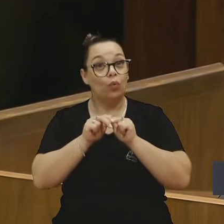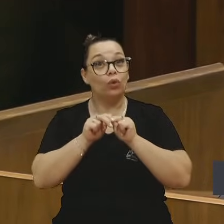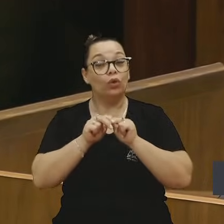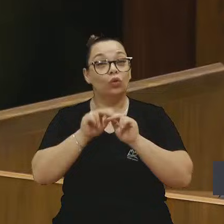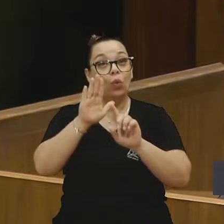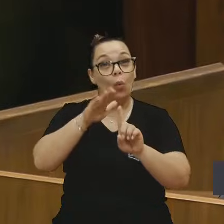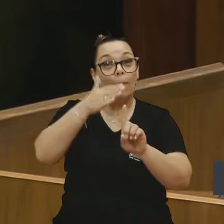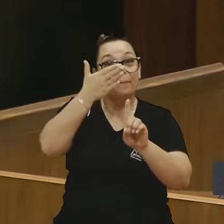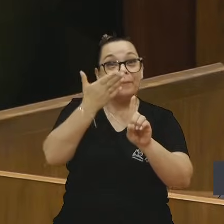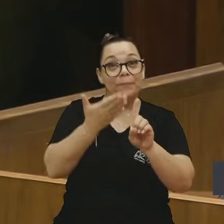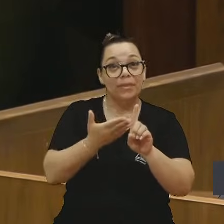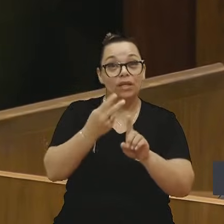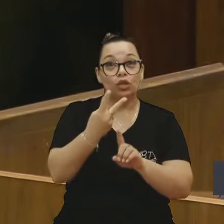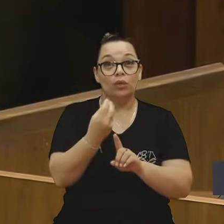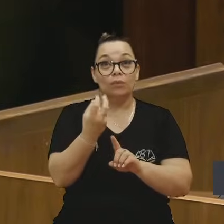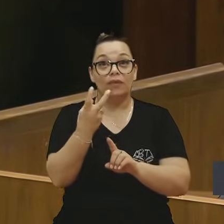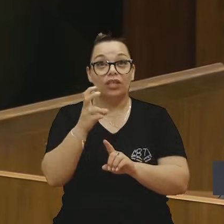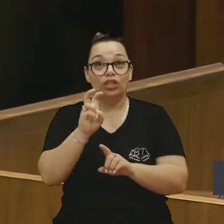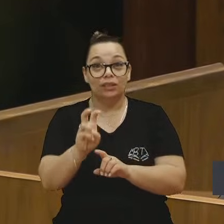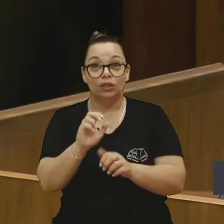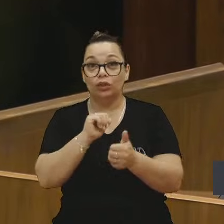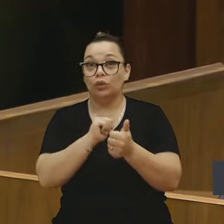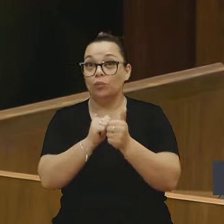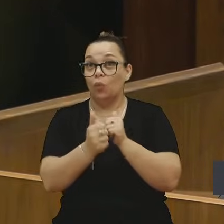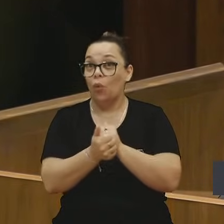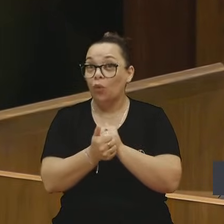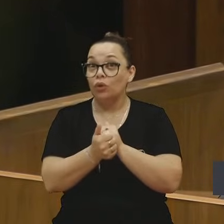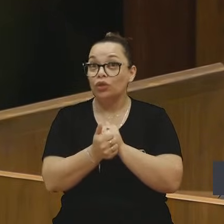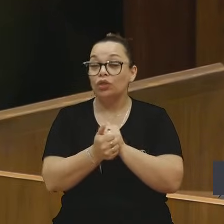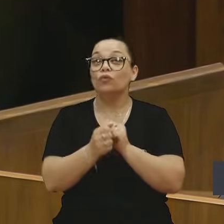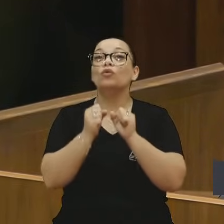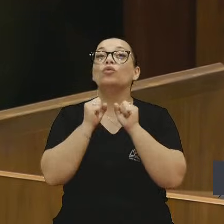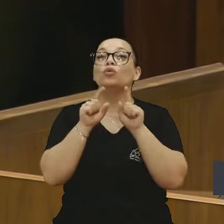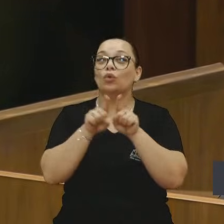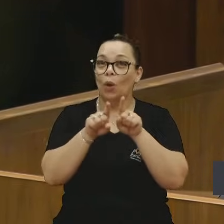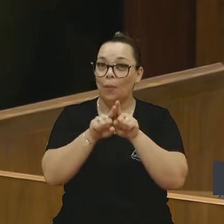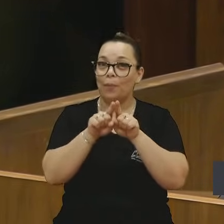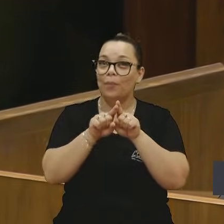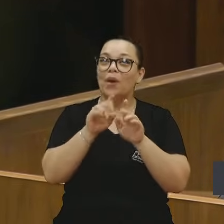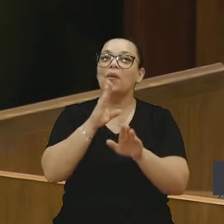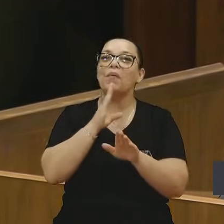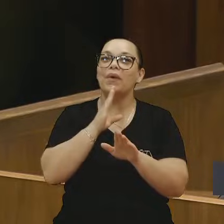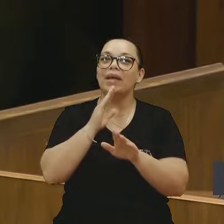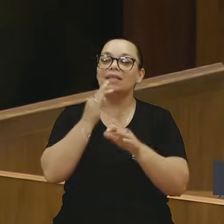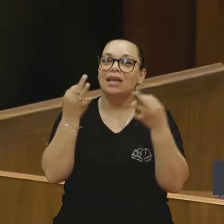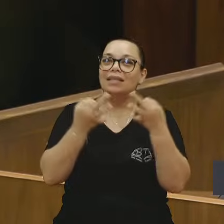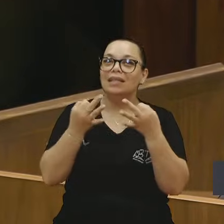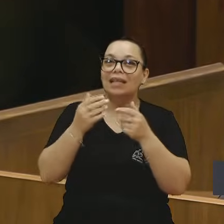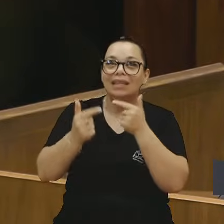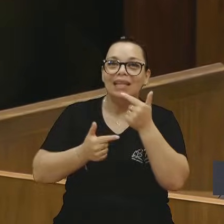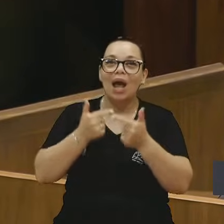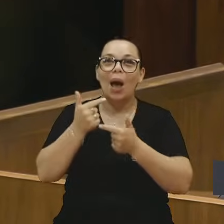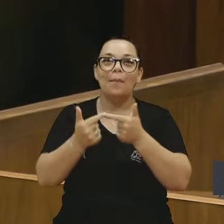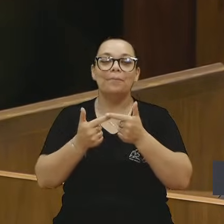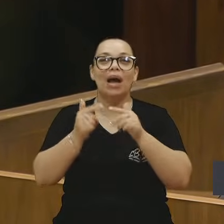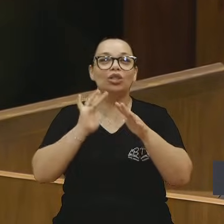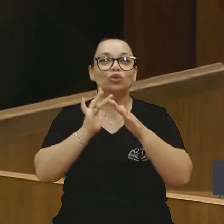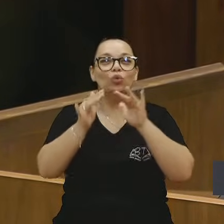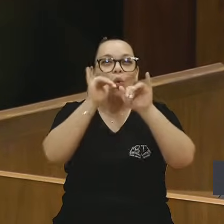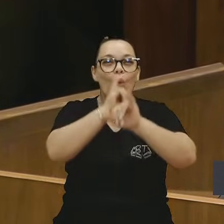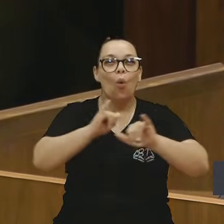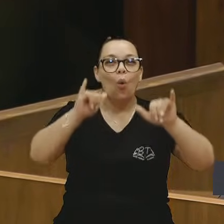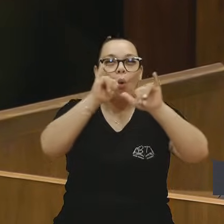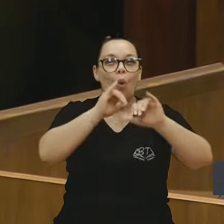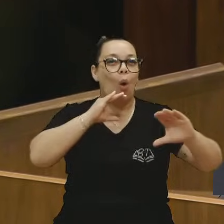Mérito Esportivo 2025 não poderia deixar de reconhecer o excelente trabalho da imprensa, que tem